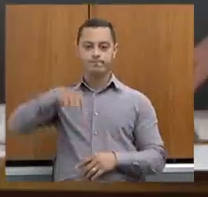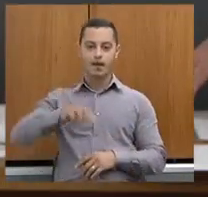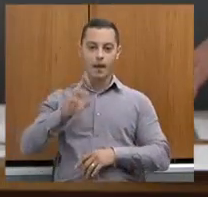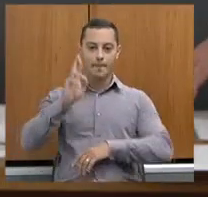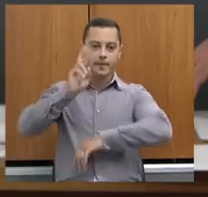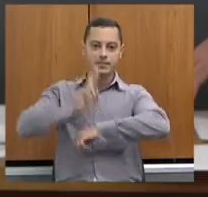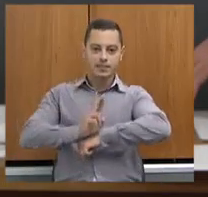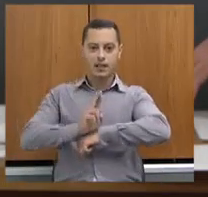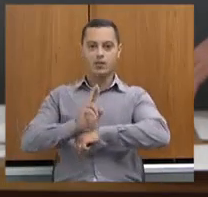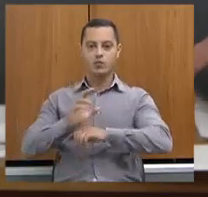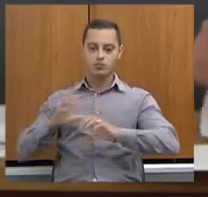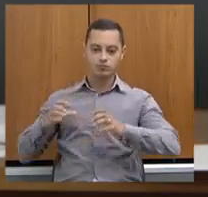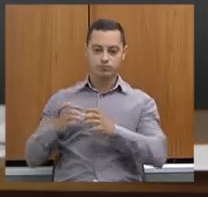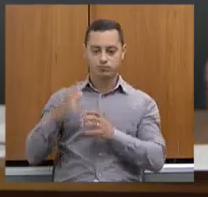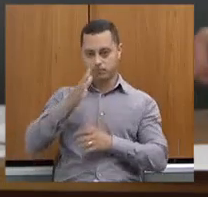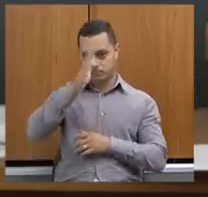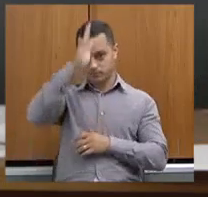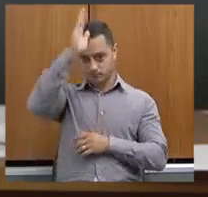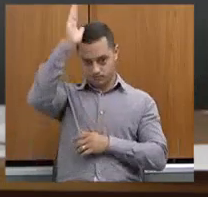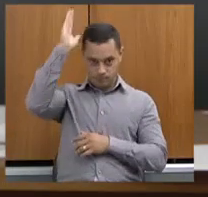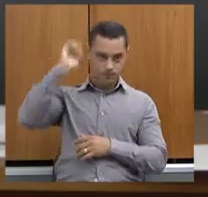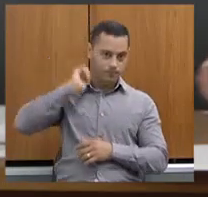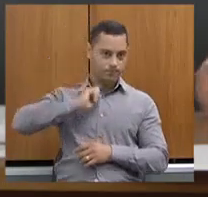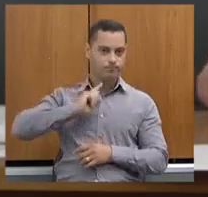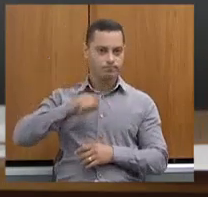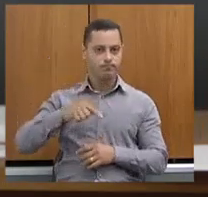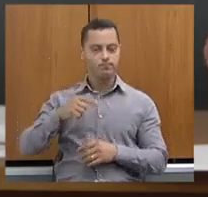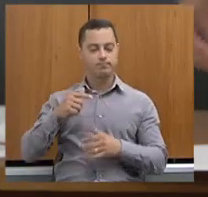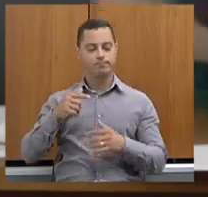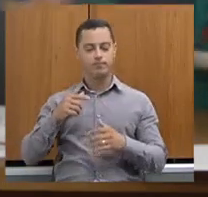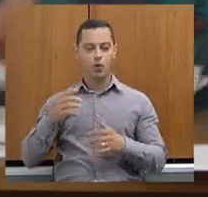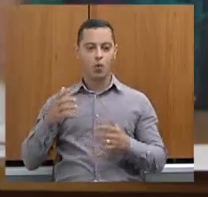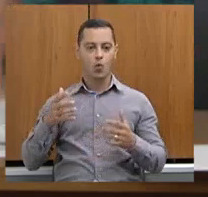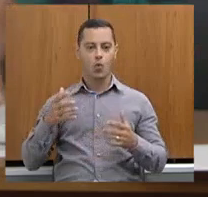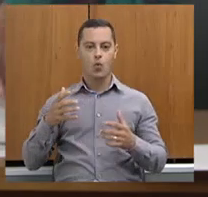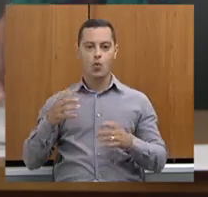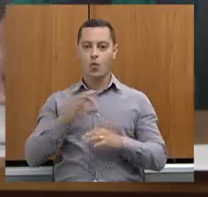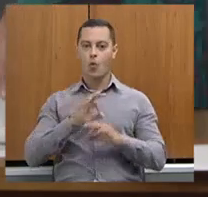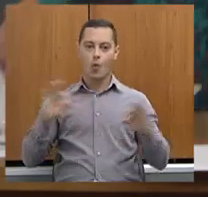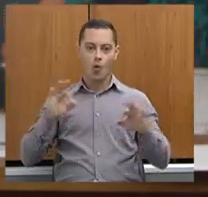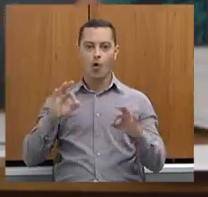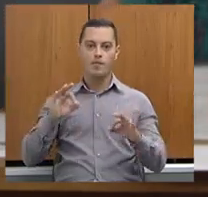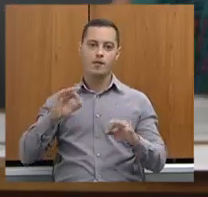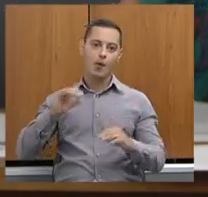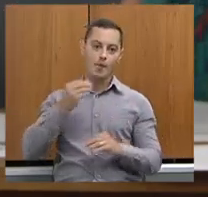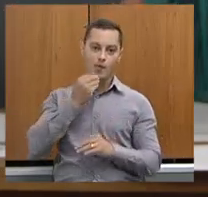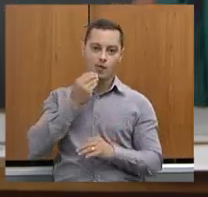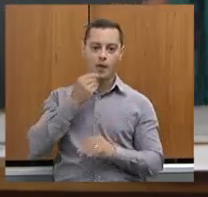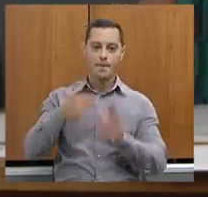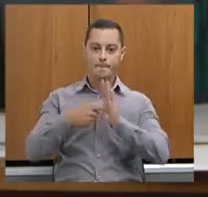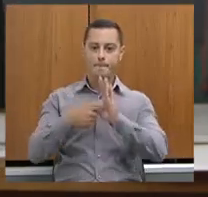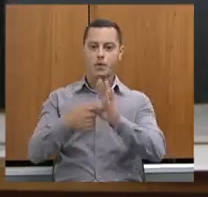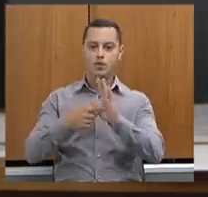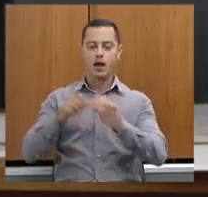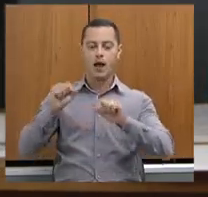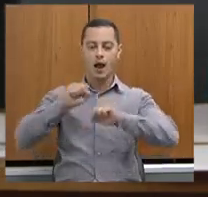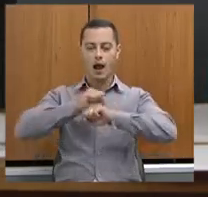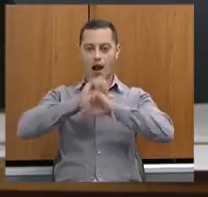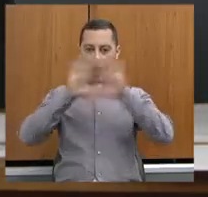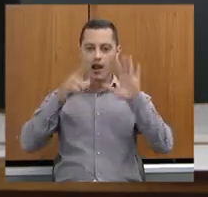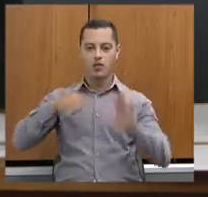fiscaliza quero reforçar que é uma excelente oportunidade de dar transparência visibilidade a todas as nossas atividades